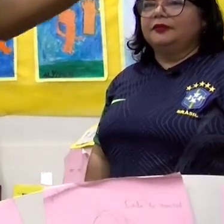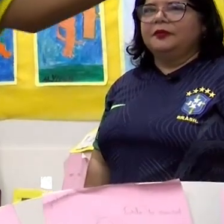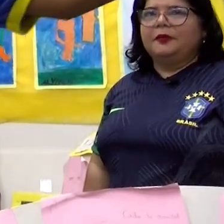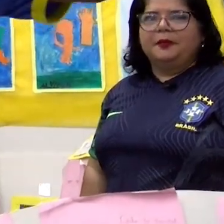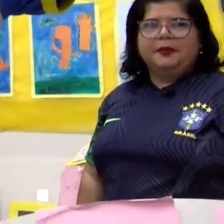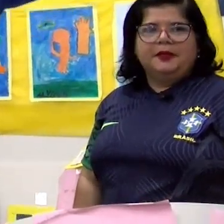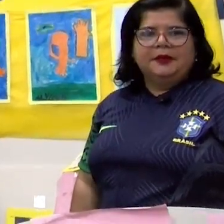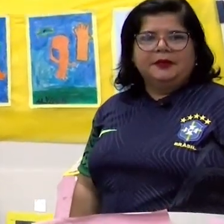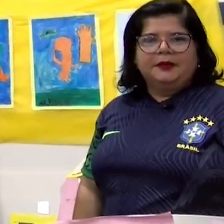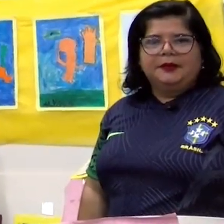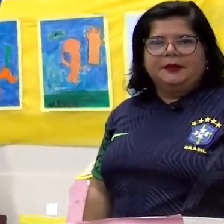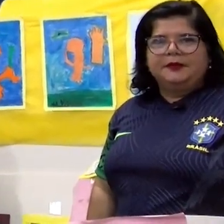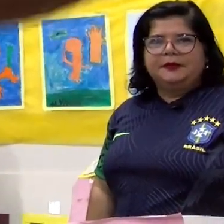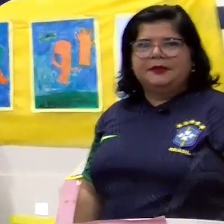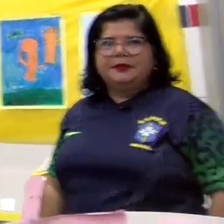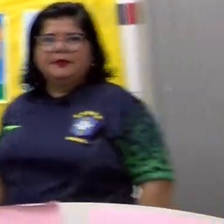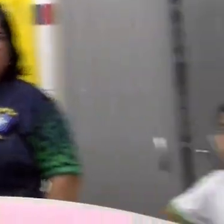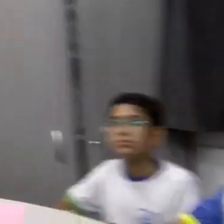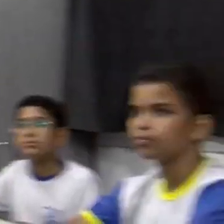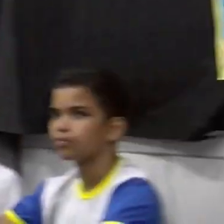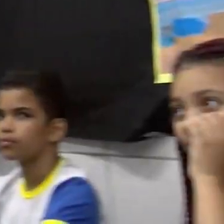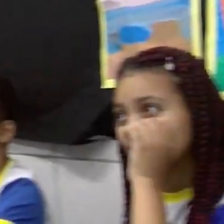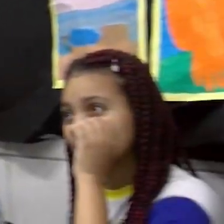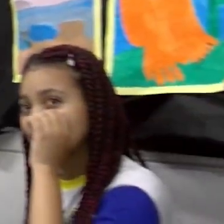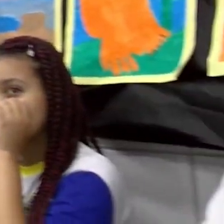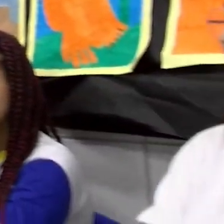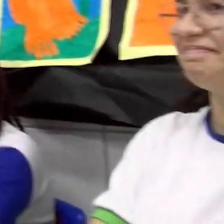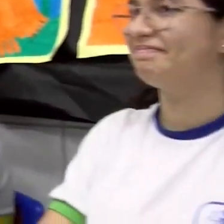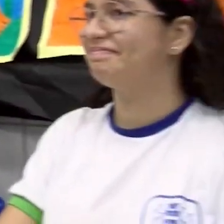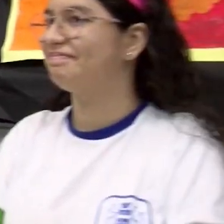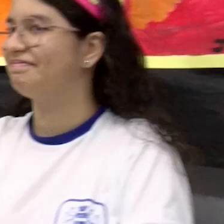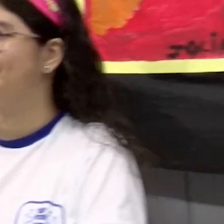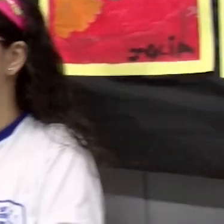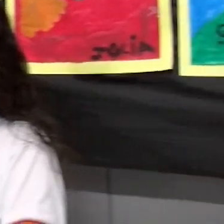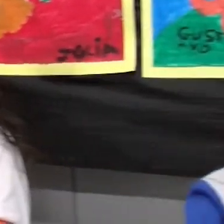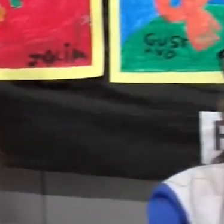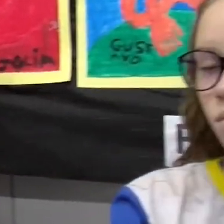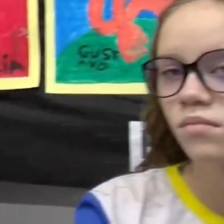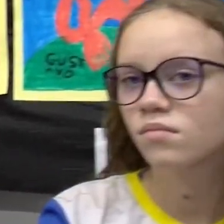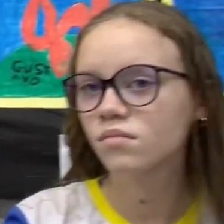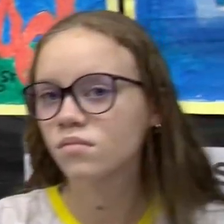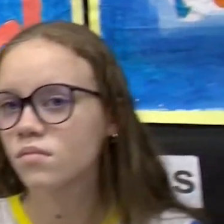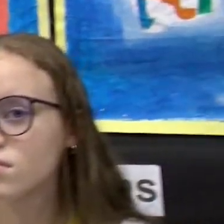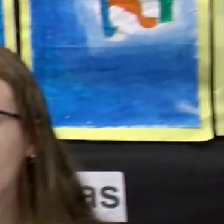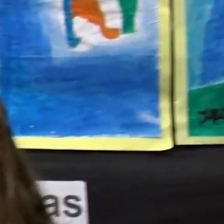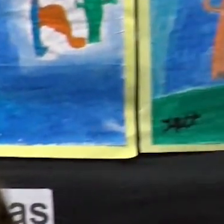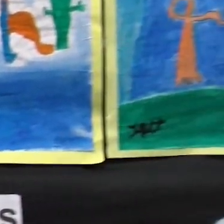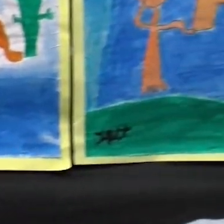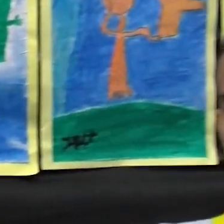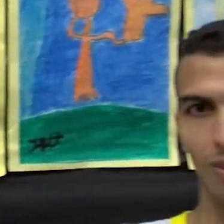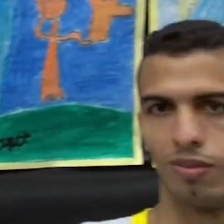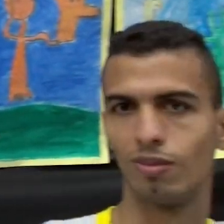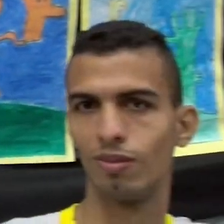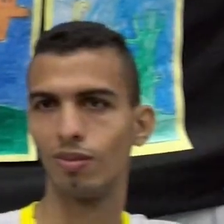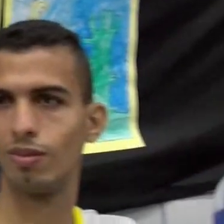tiveram novas ideias de arte, de como fazer arte. Vocês podem ver aqui.